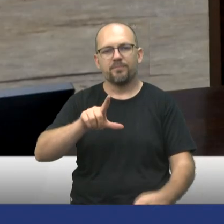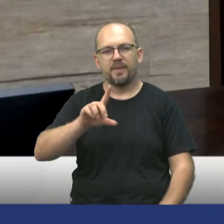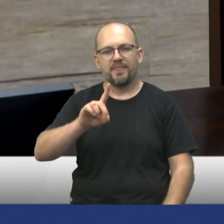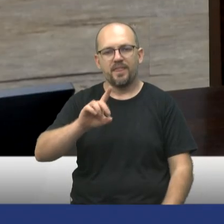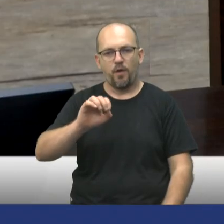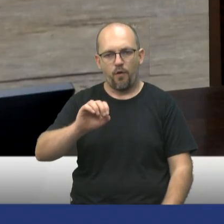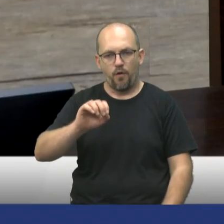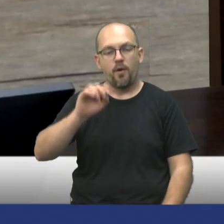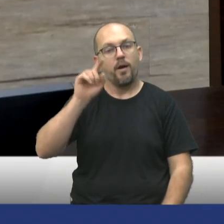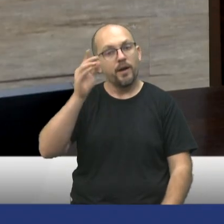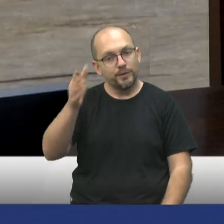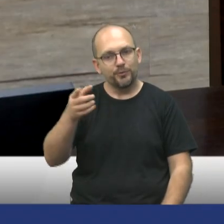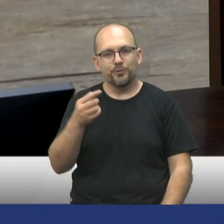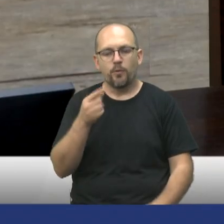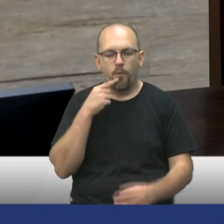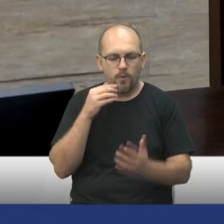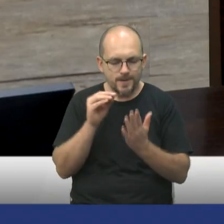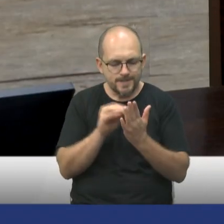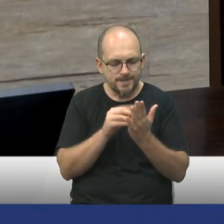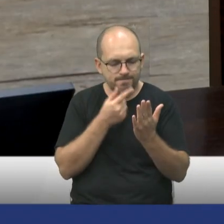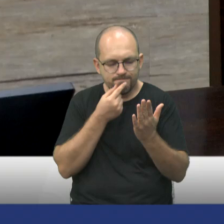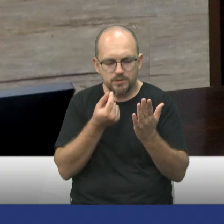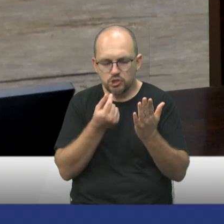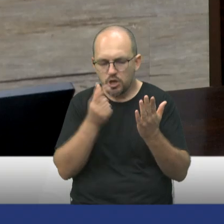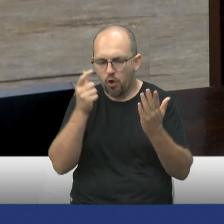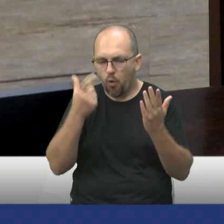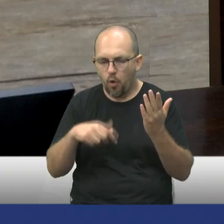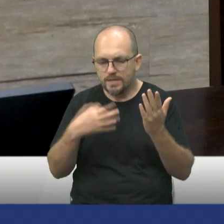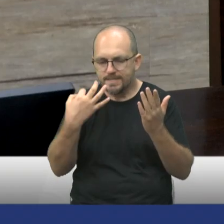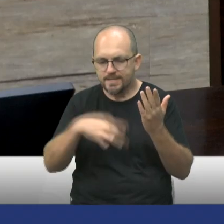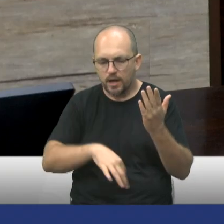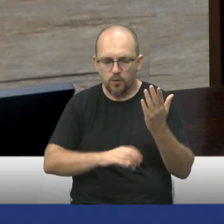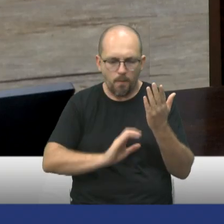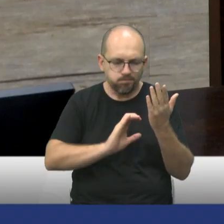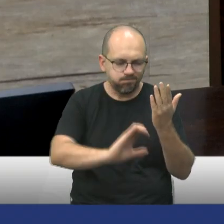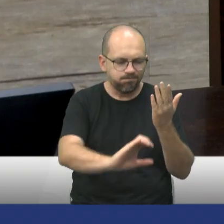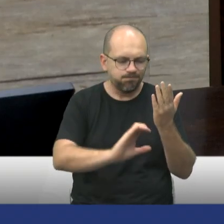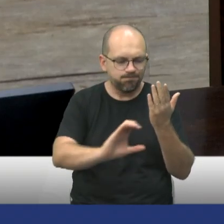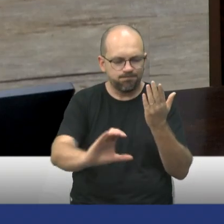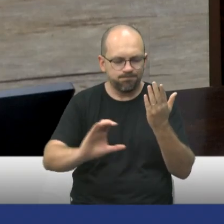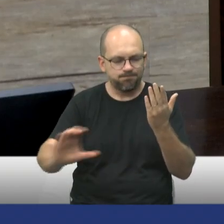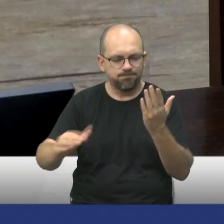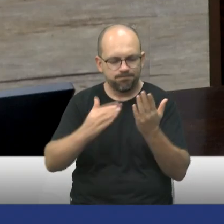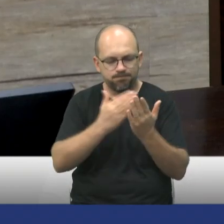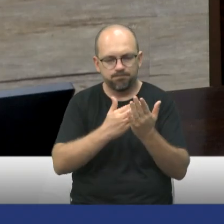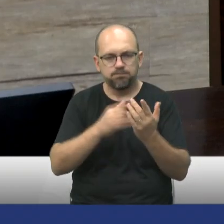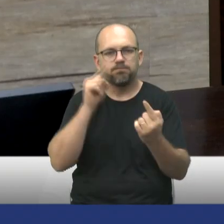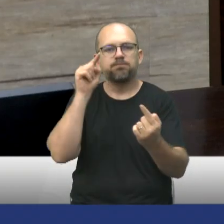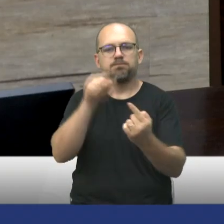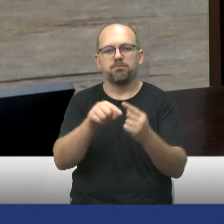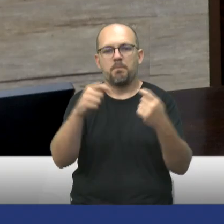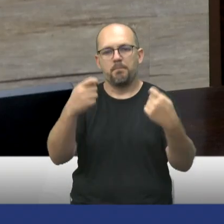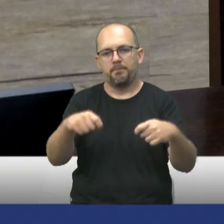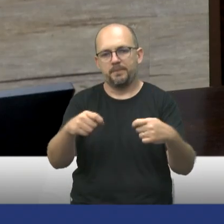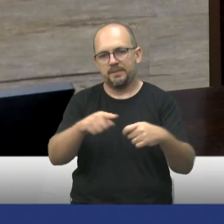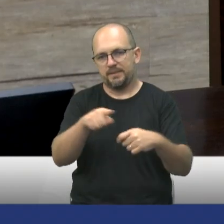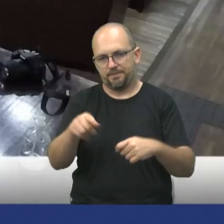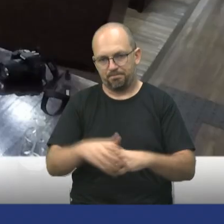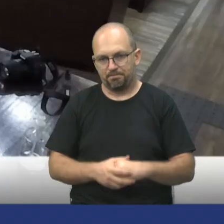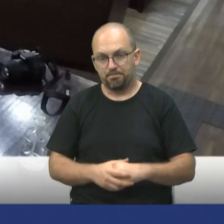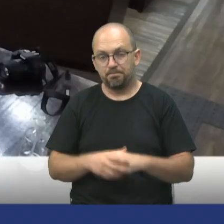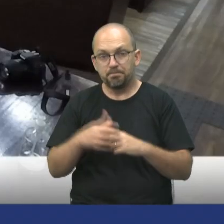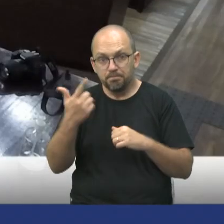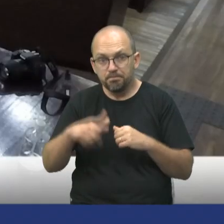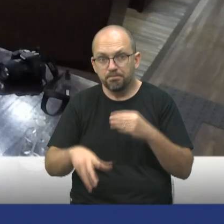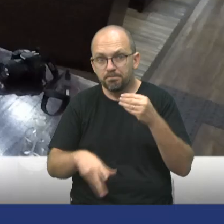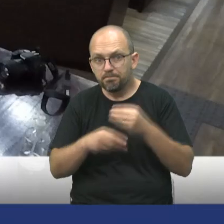o dinheiro no lugar certo para que atenda às necessidades das pessoas. Continua aberto, quem quiser fazer uso